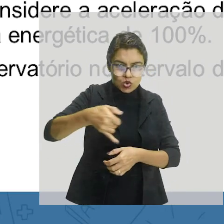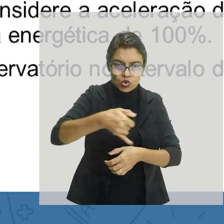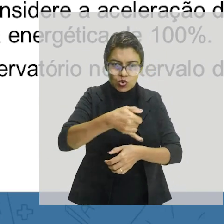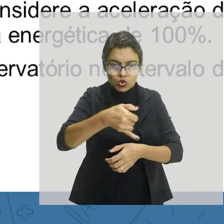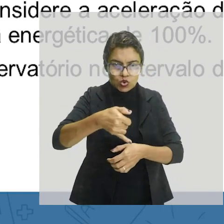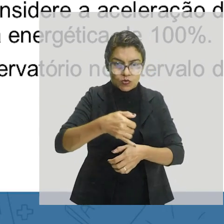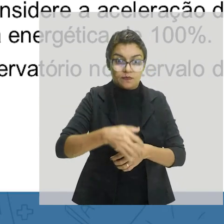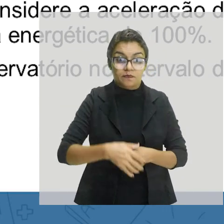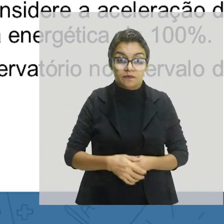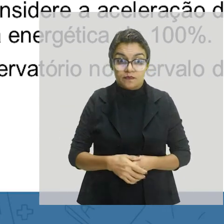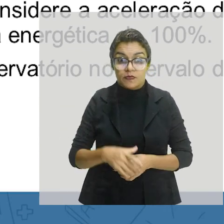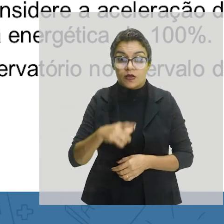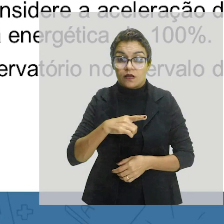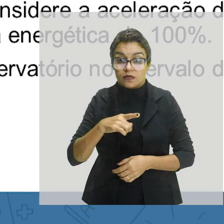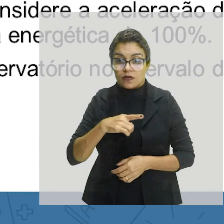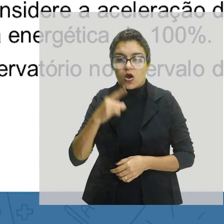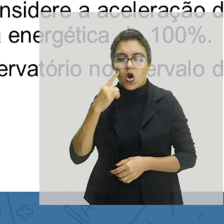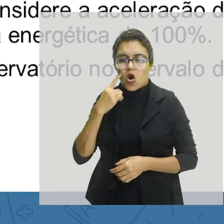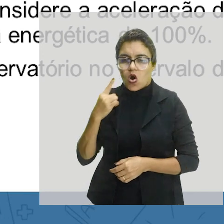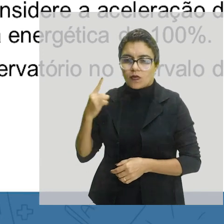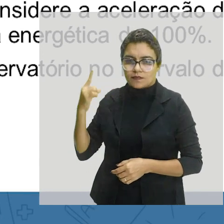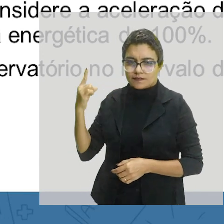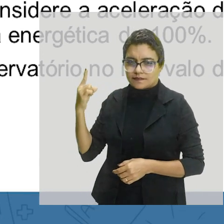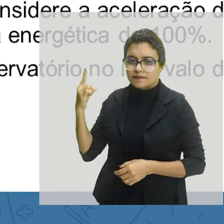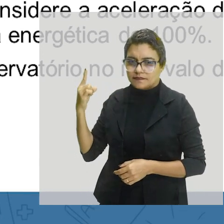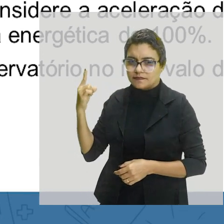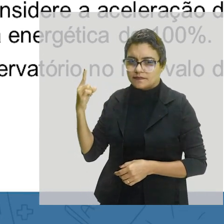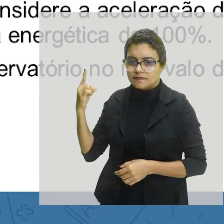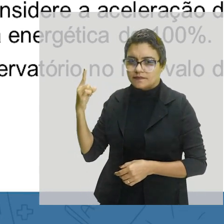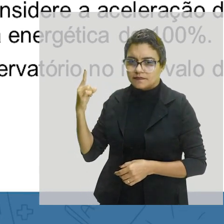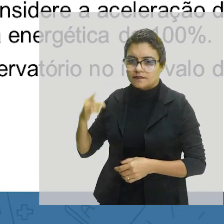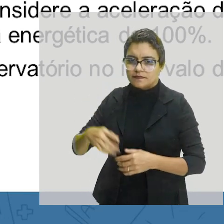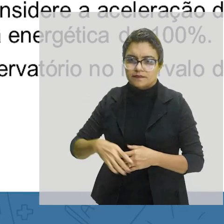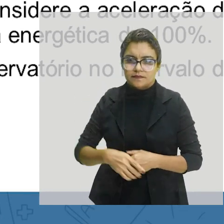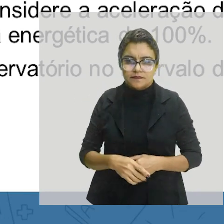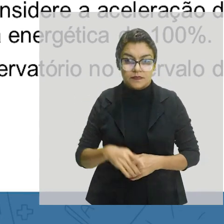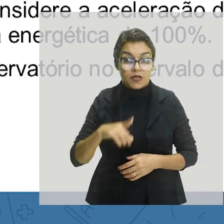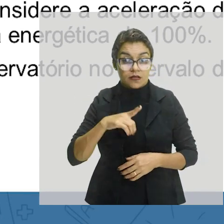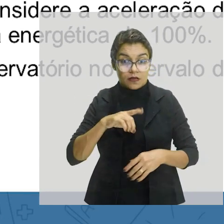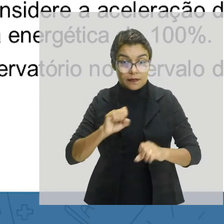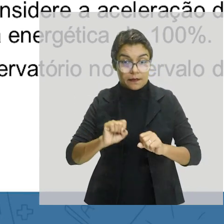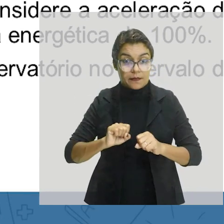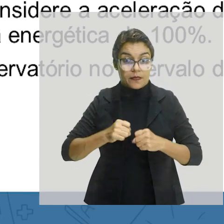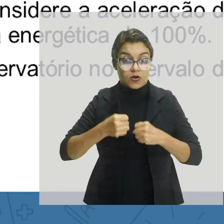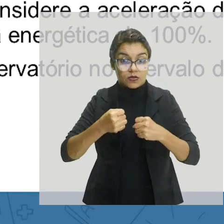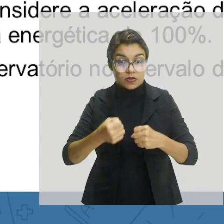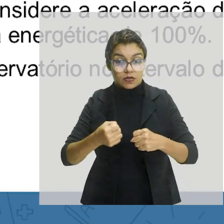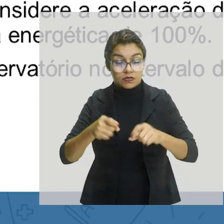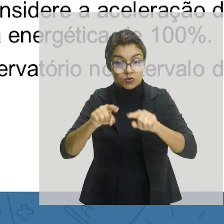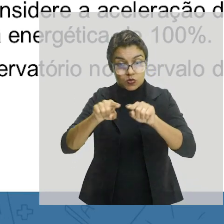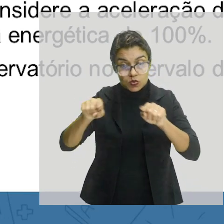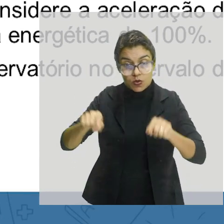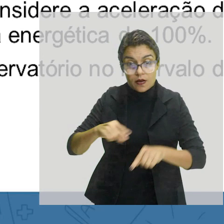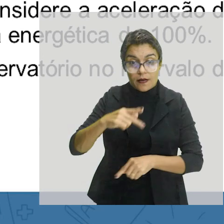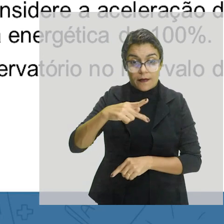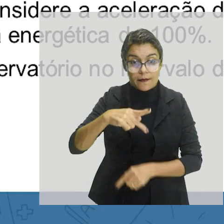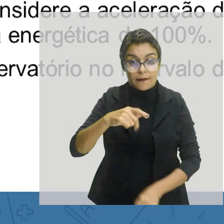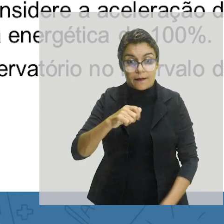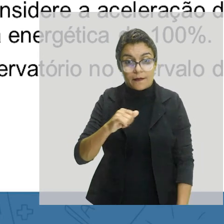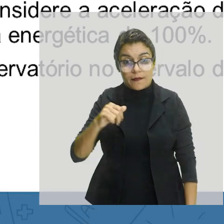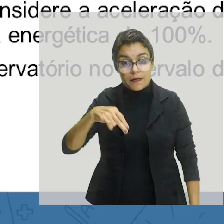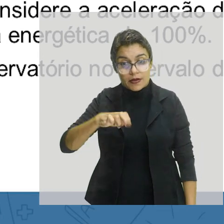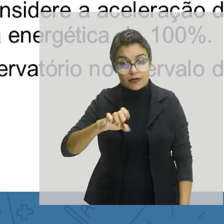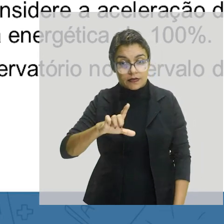das bombas, ele instalou um painel fotovoltaico. A potência do painel varia de acordo com